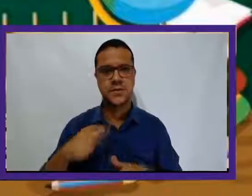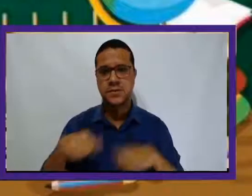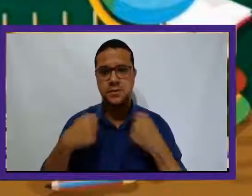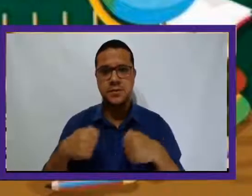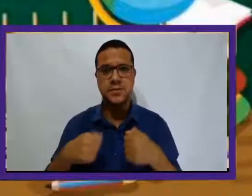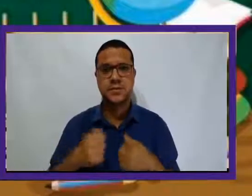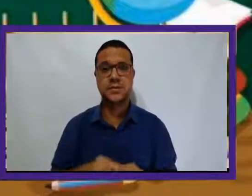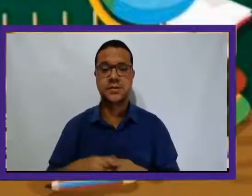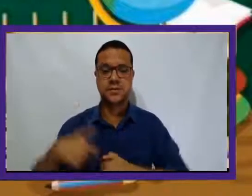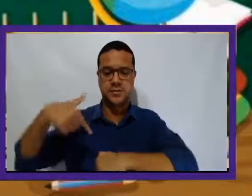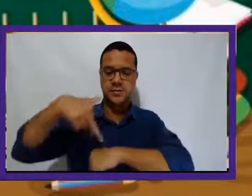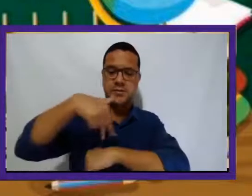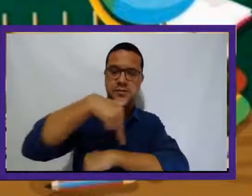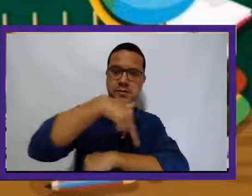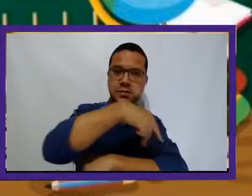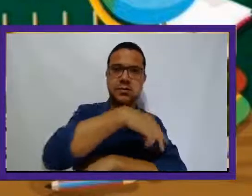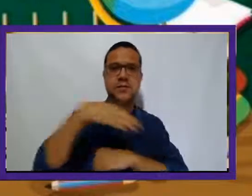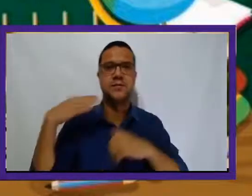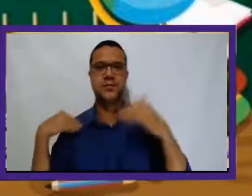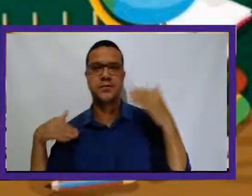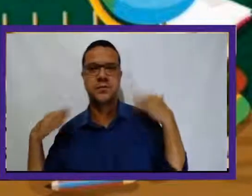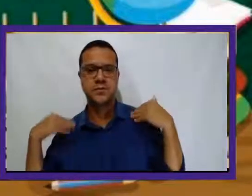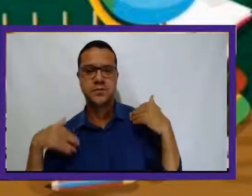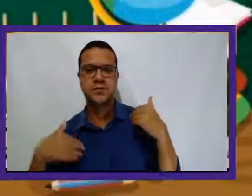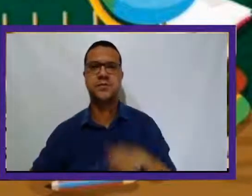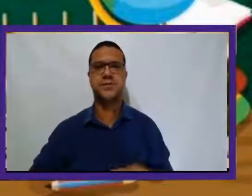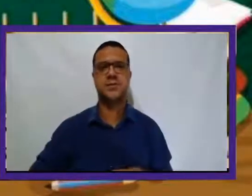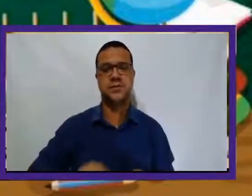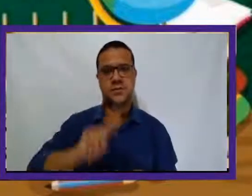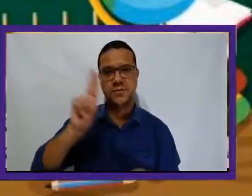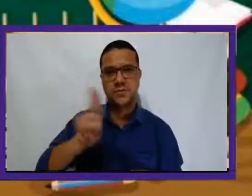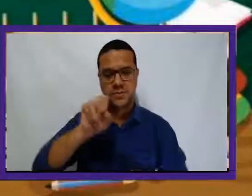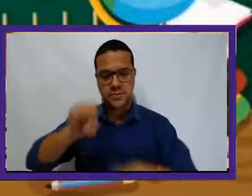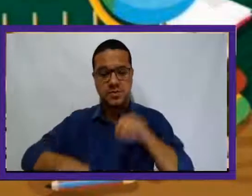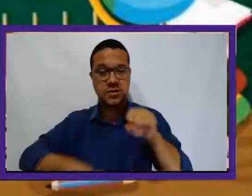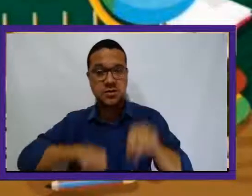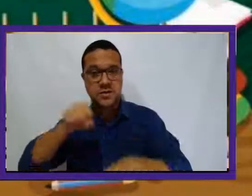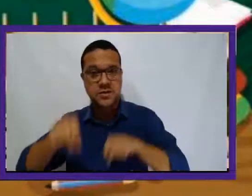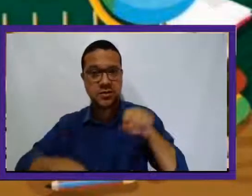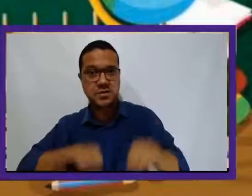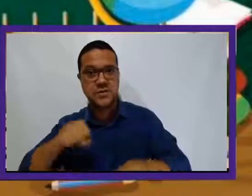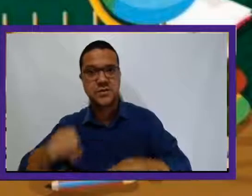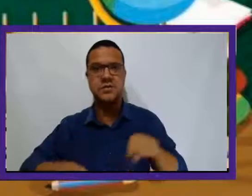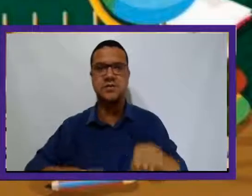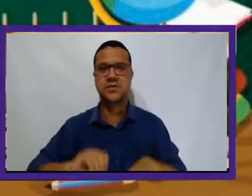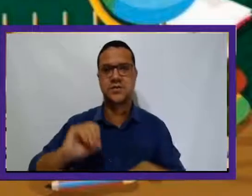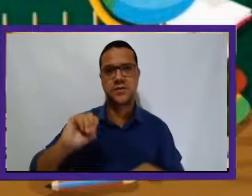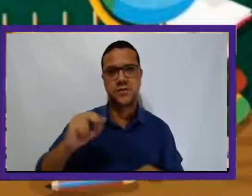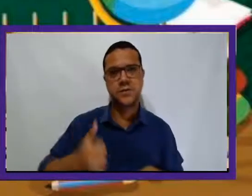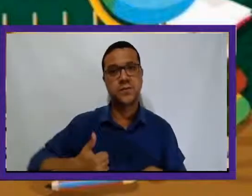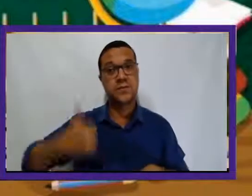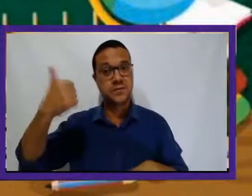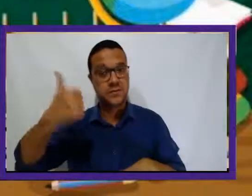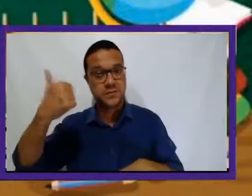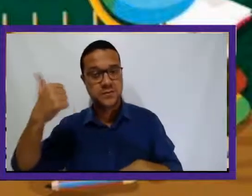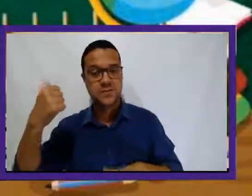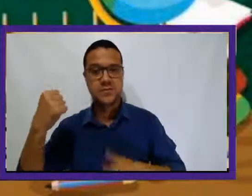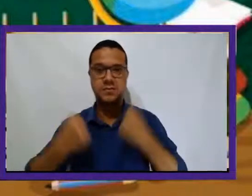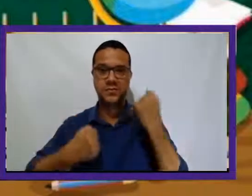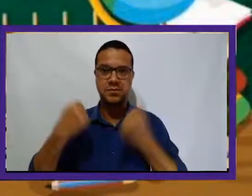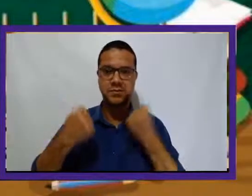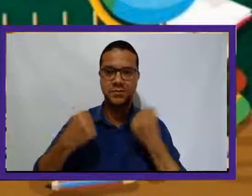necessidade Caminhar Ou usar a bicicleta Ou pegar uma carona Quando possível Para a economia De combustíveis